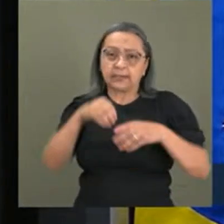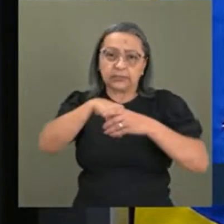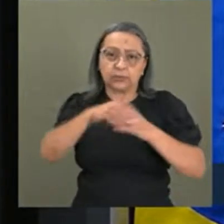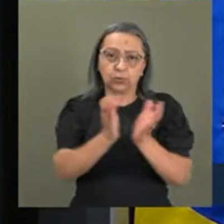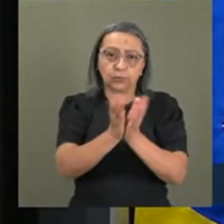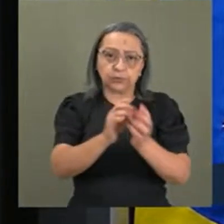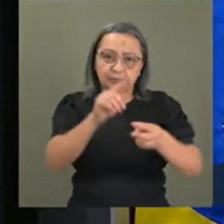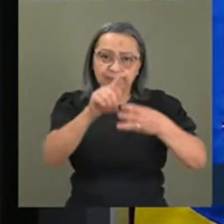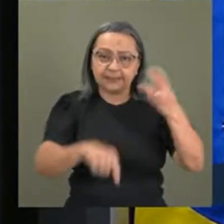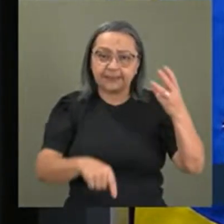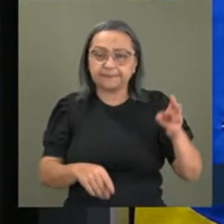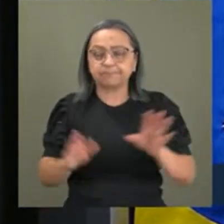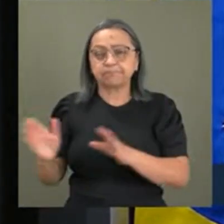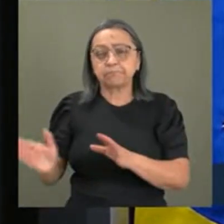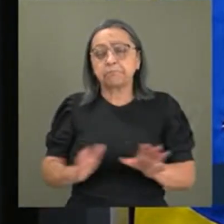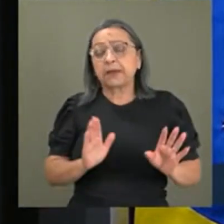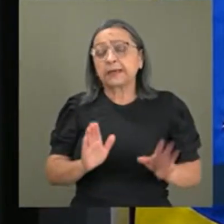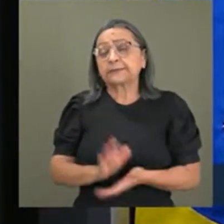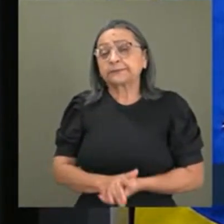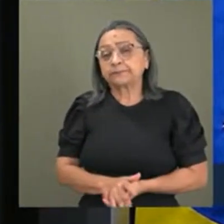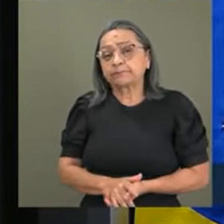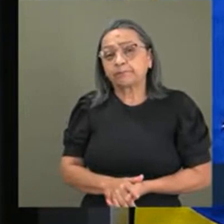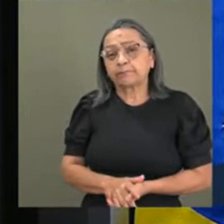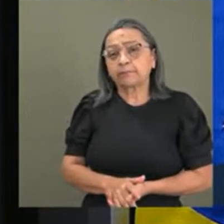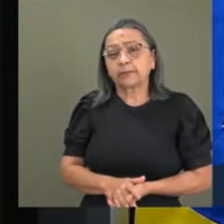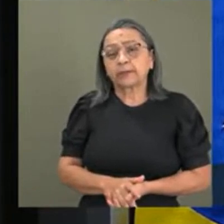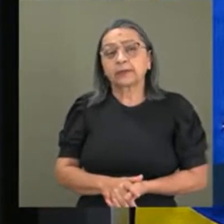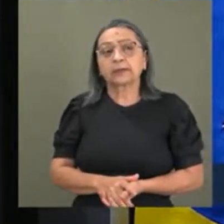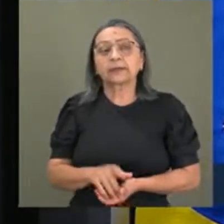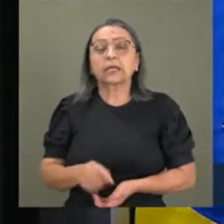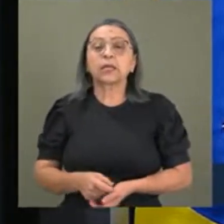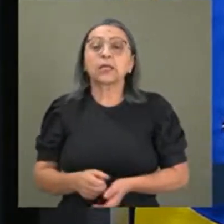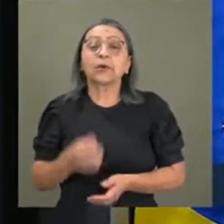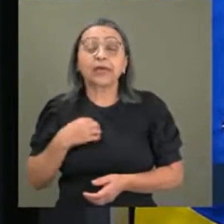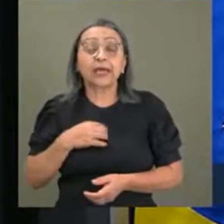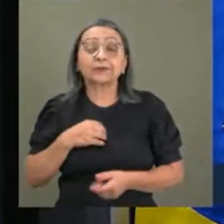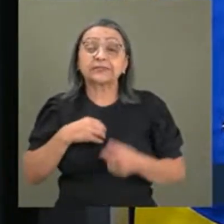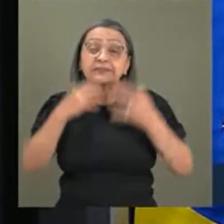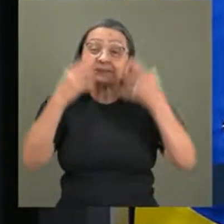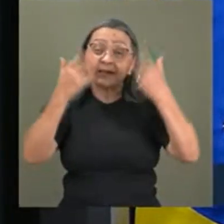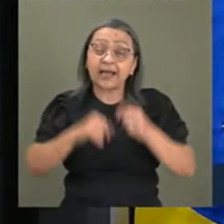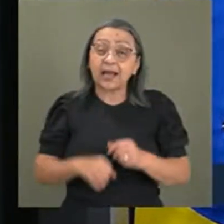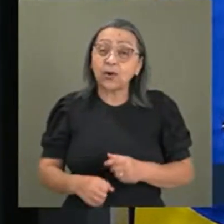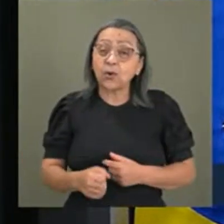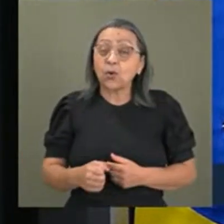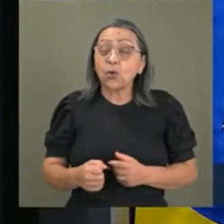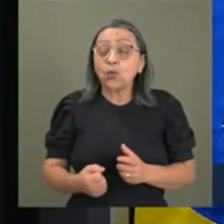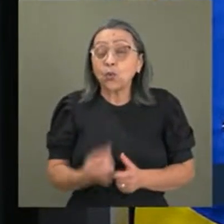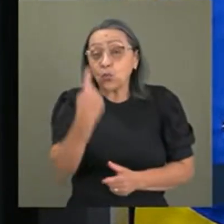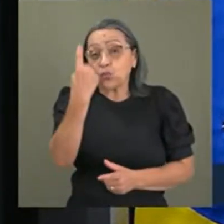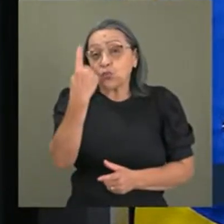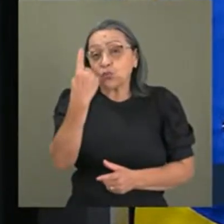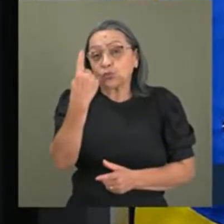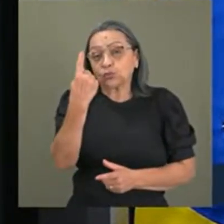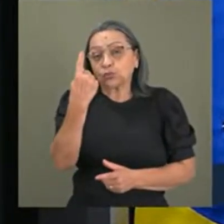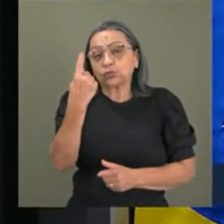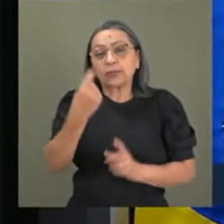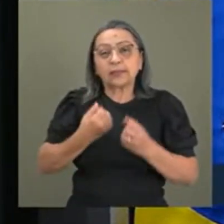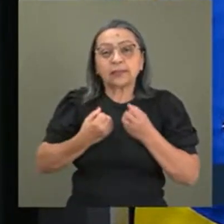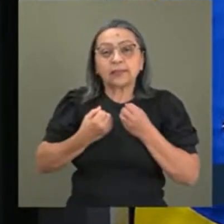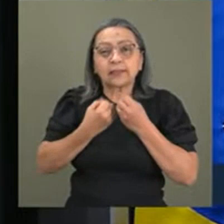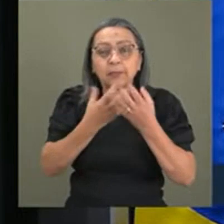quero concluir esse pronunciamento com um dos depoimentos mais emocionantes que nós tivemos aqui naquela